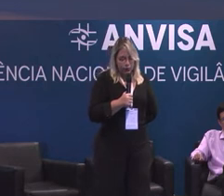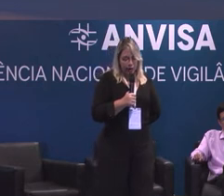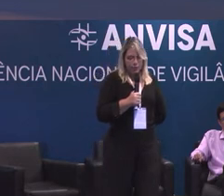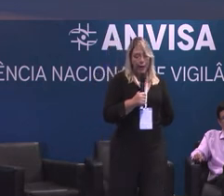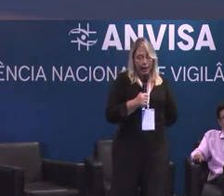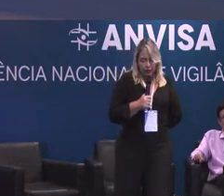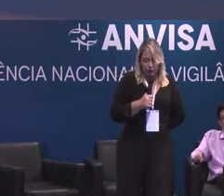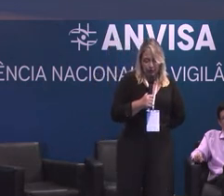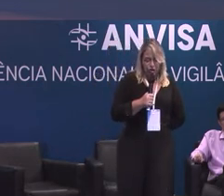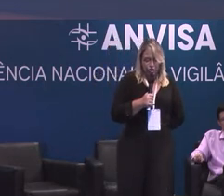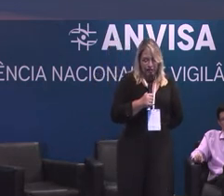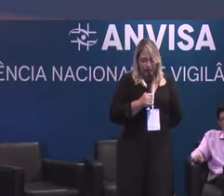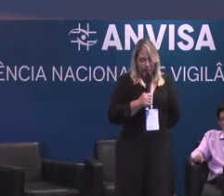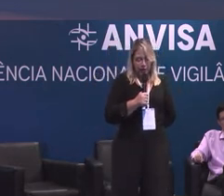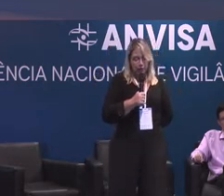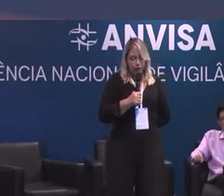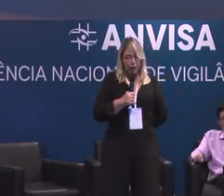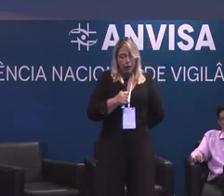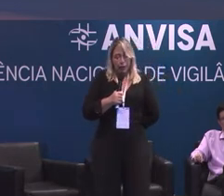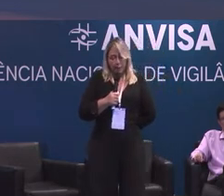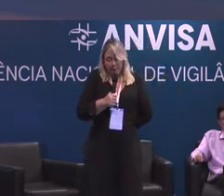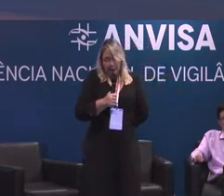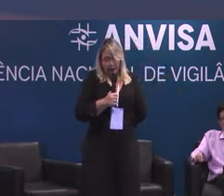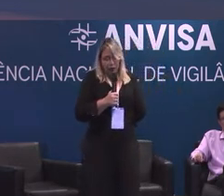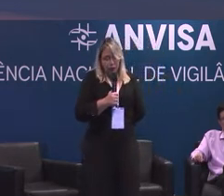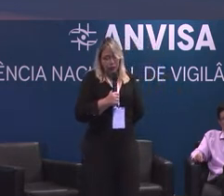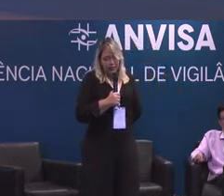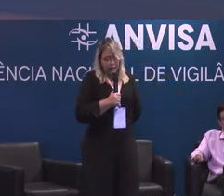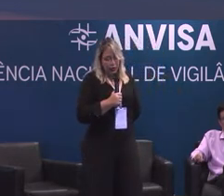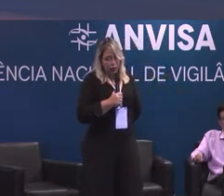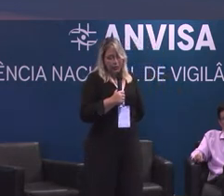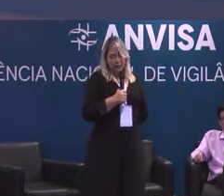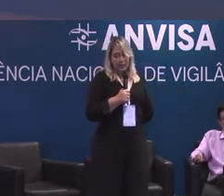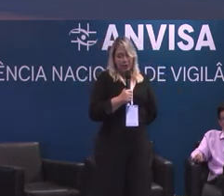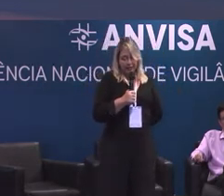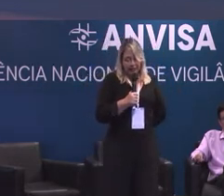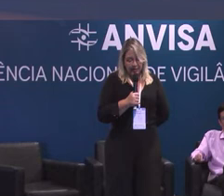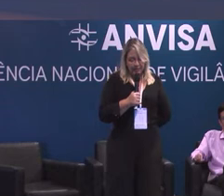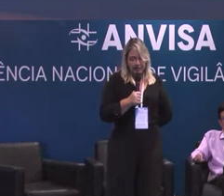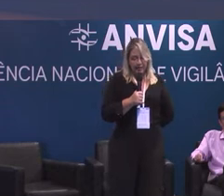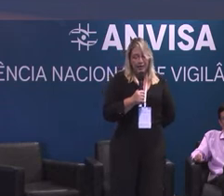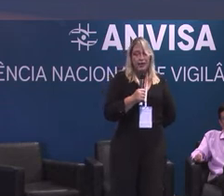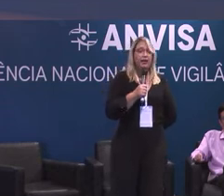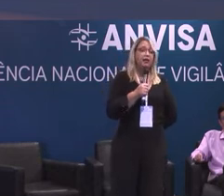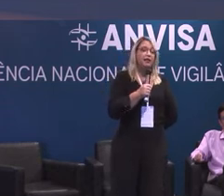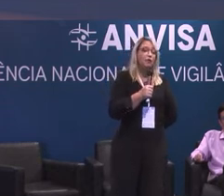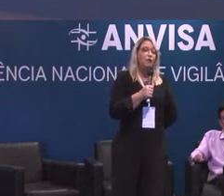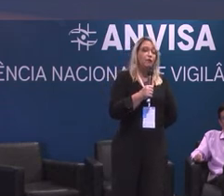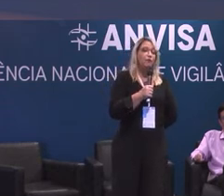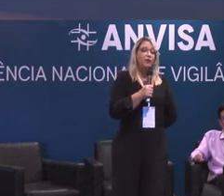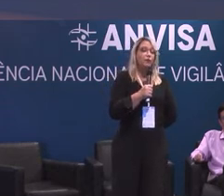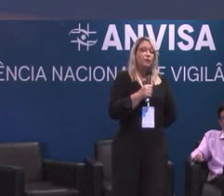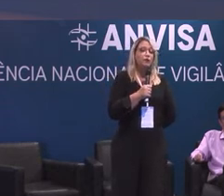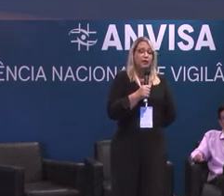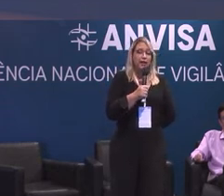o impacto desse gerenciamento em virtude de serem normas que são recentes e que ainda não consolidaram. Mesmo